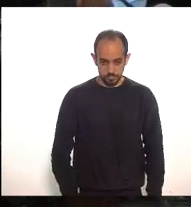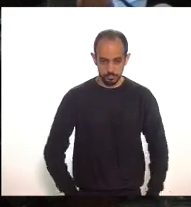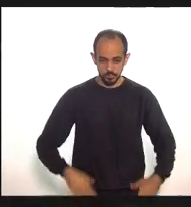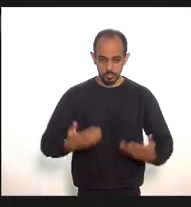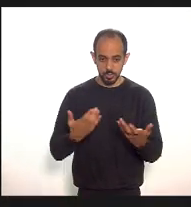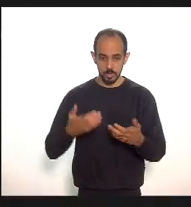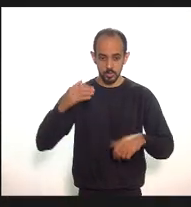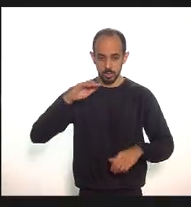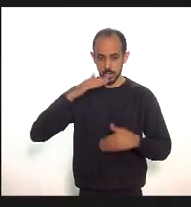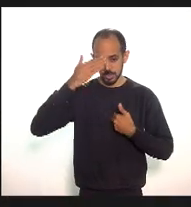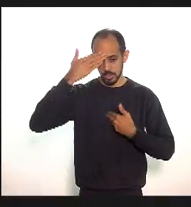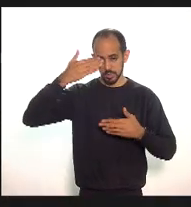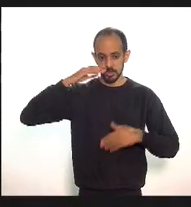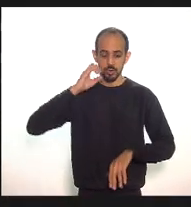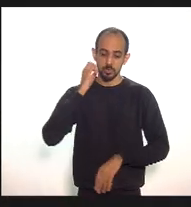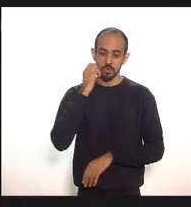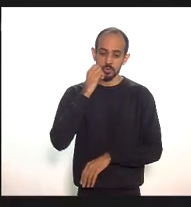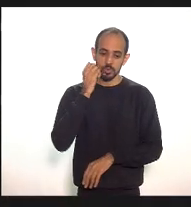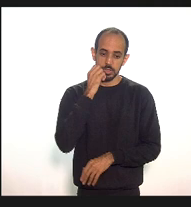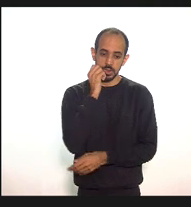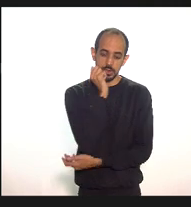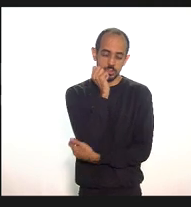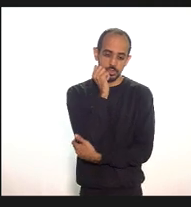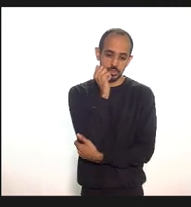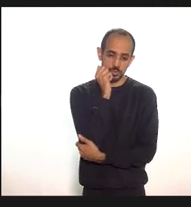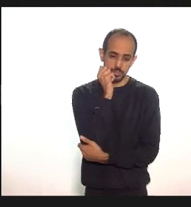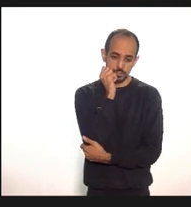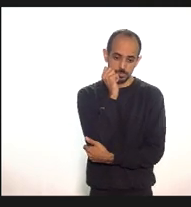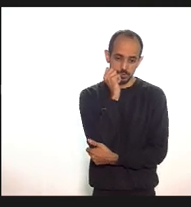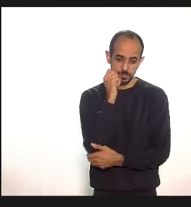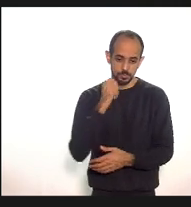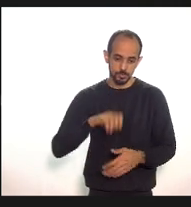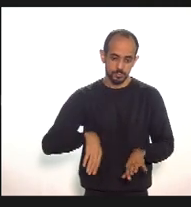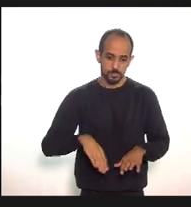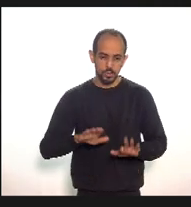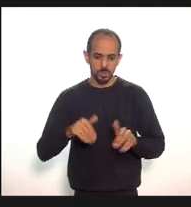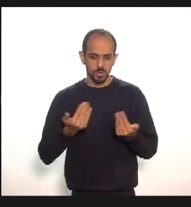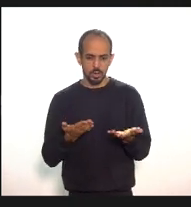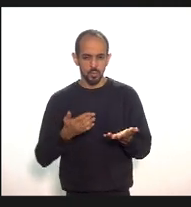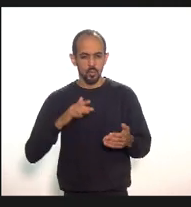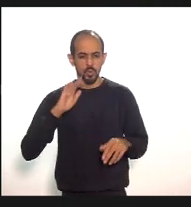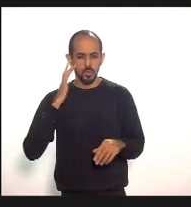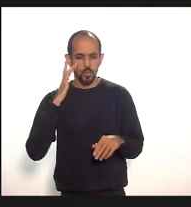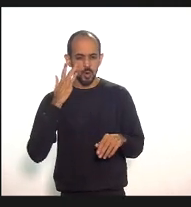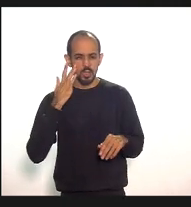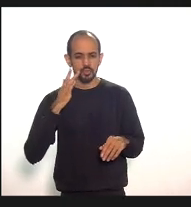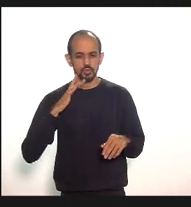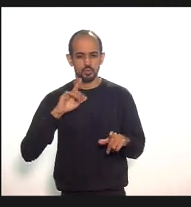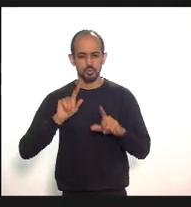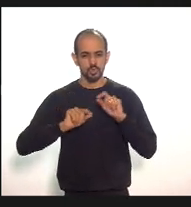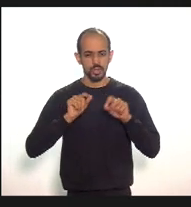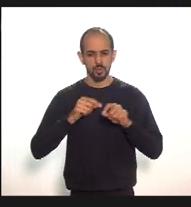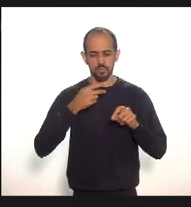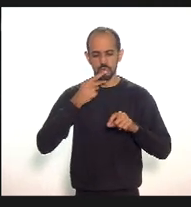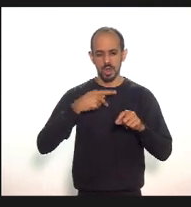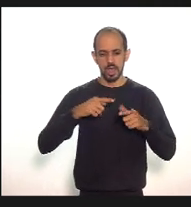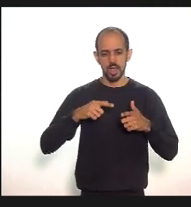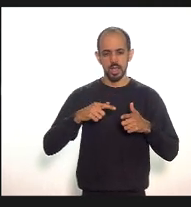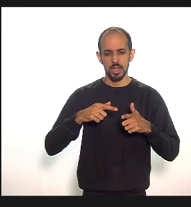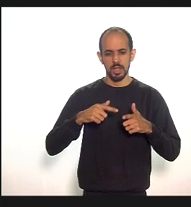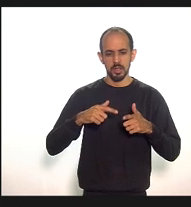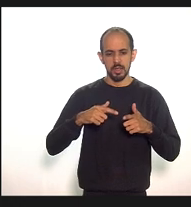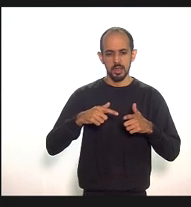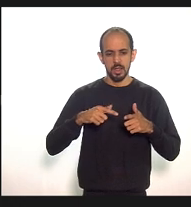verdade é é eu acho que falar sobre essa questão